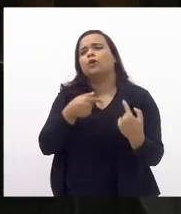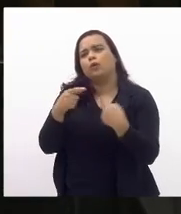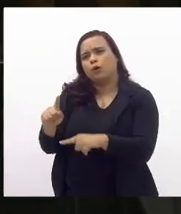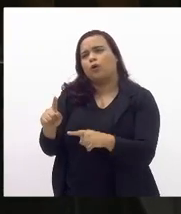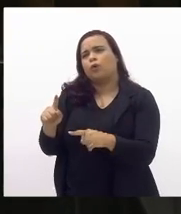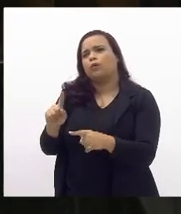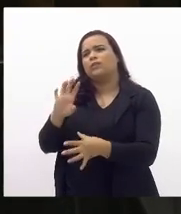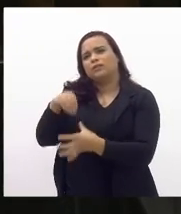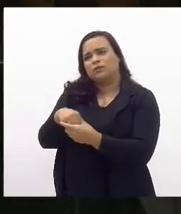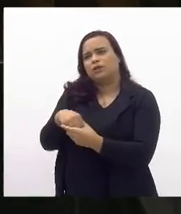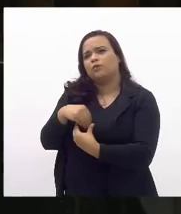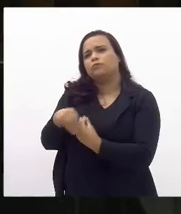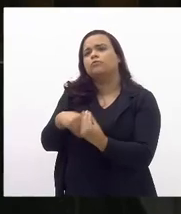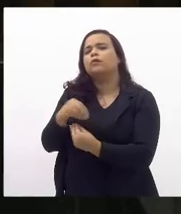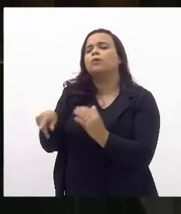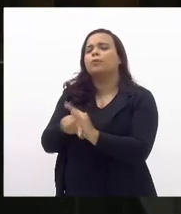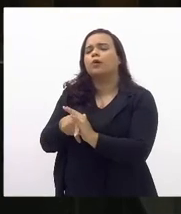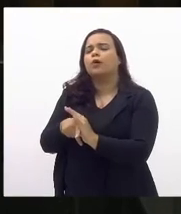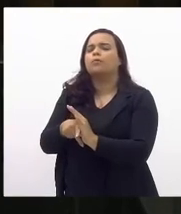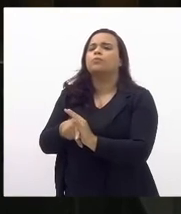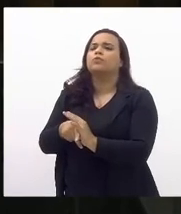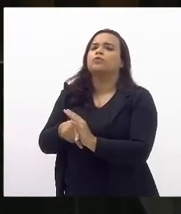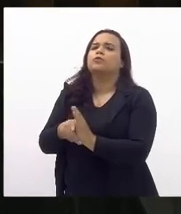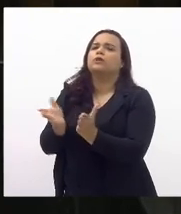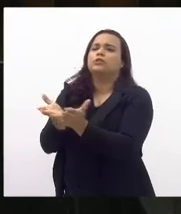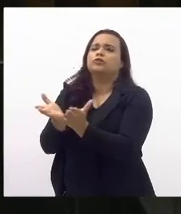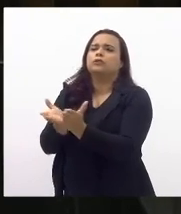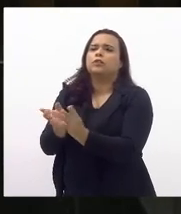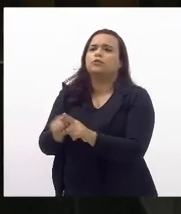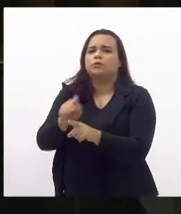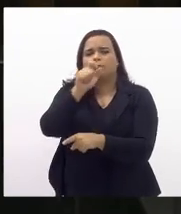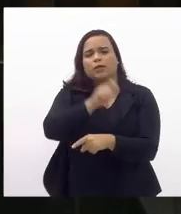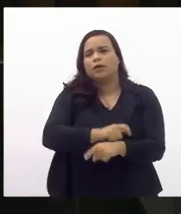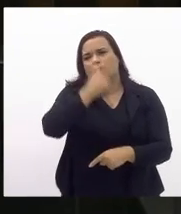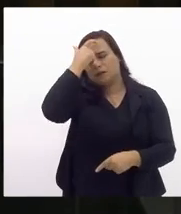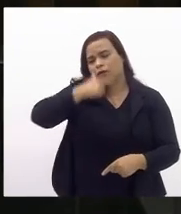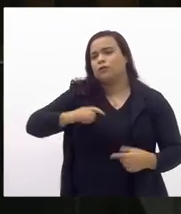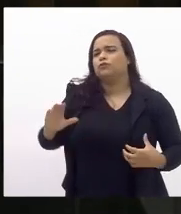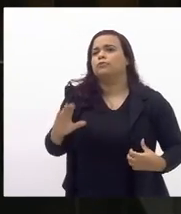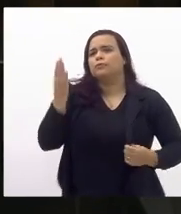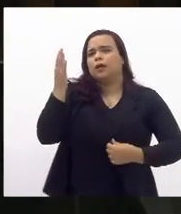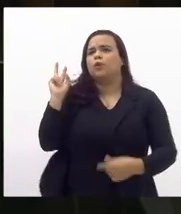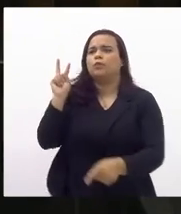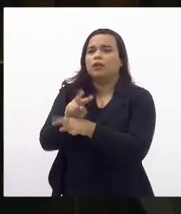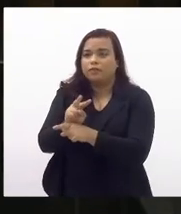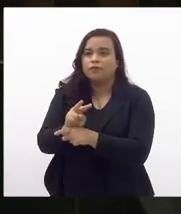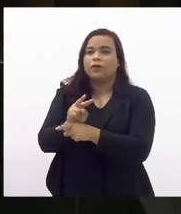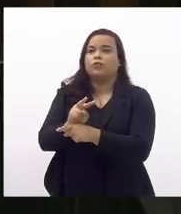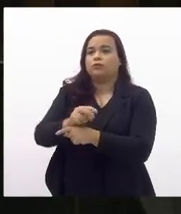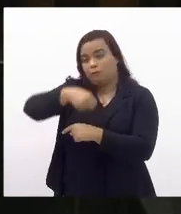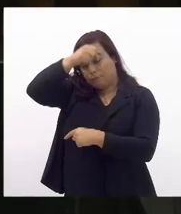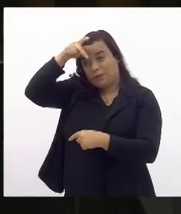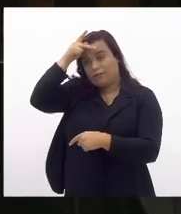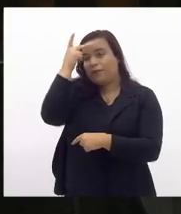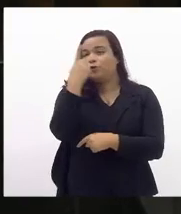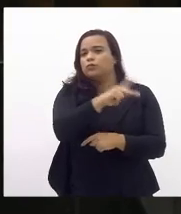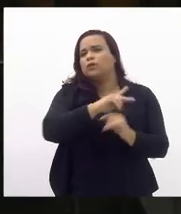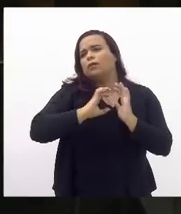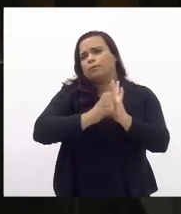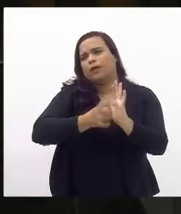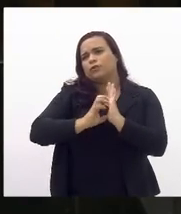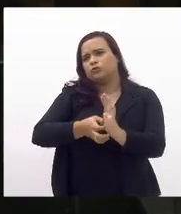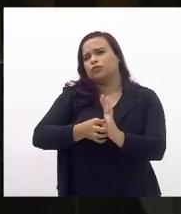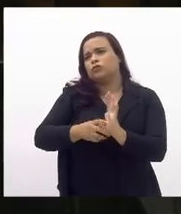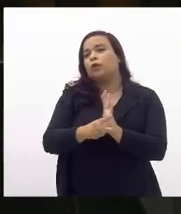cristã, e mais do que isso, tem a pachorra e a cara de pau de defender o prefeito de seu partido, que se